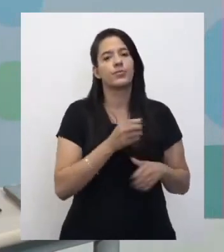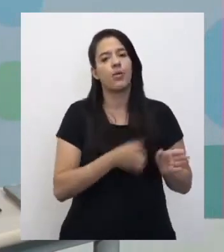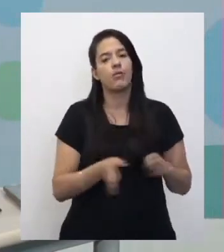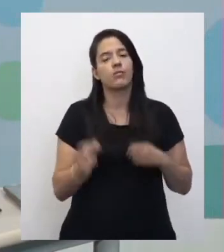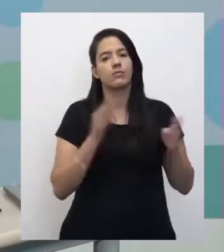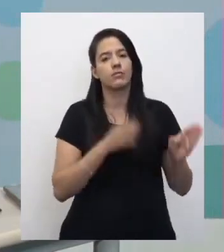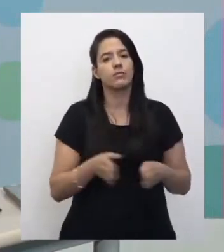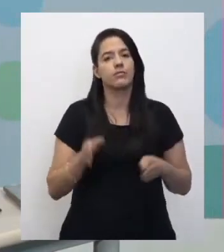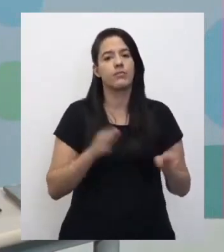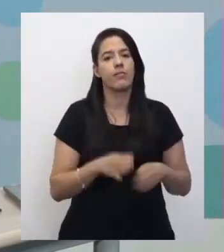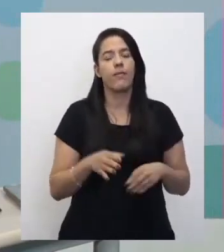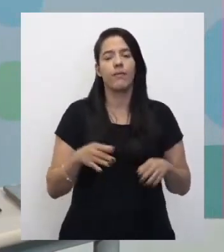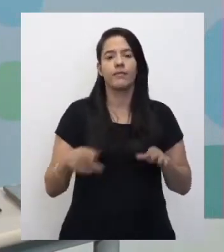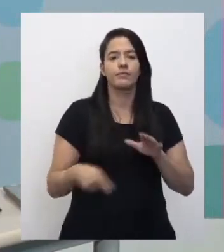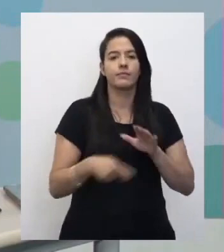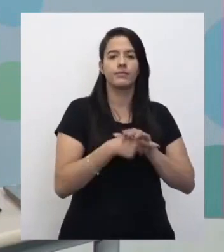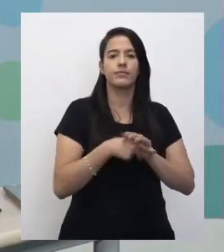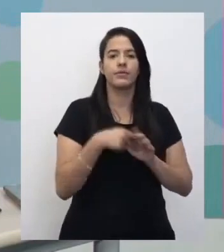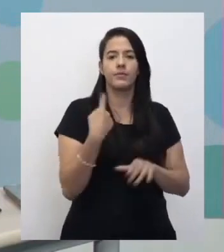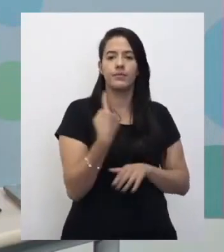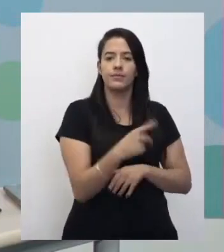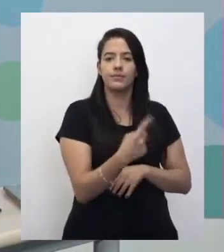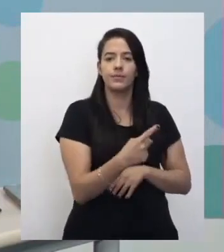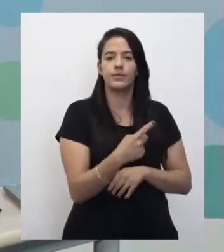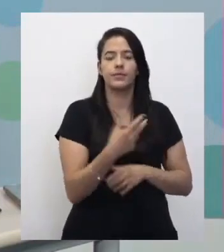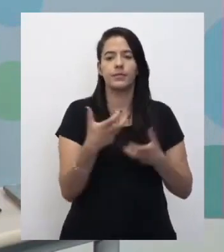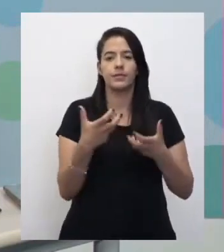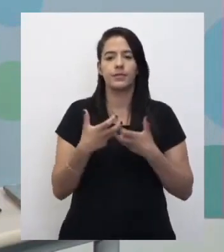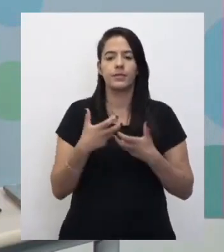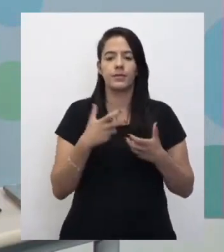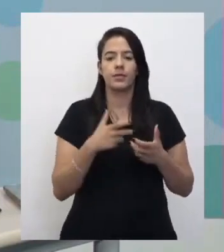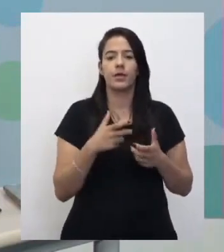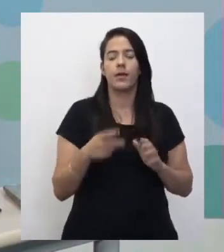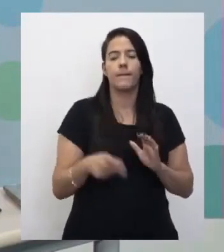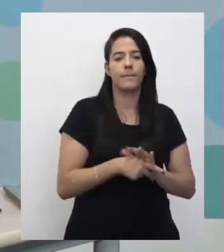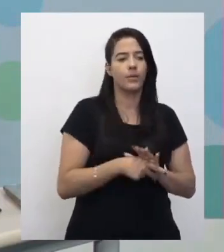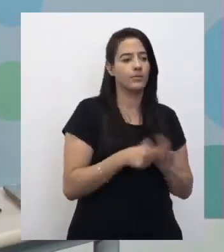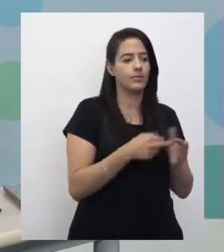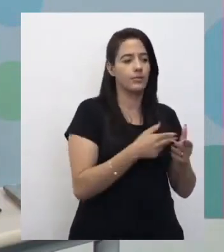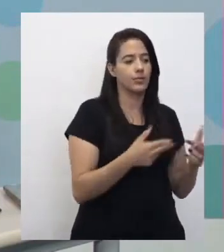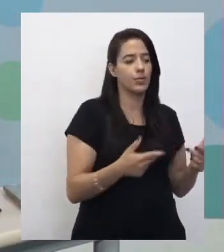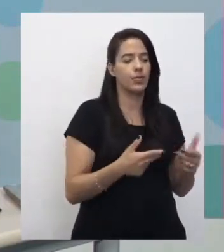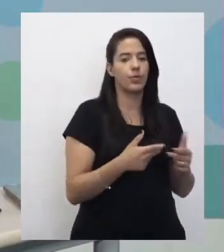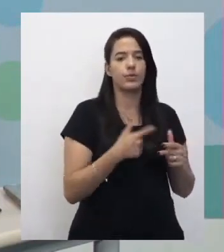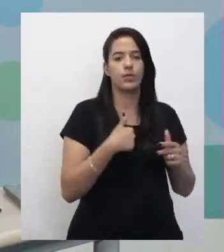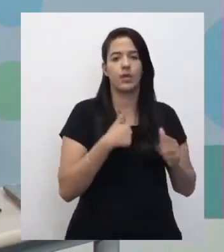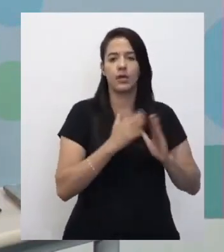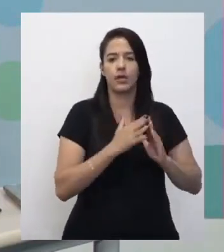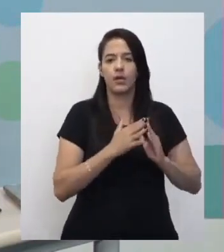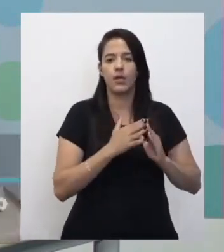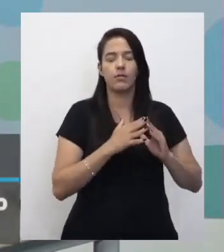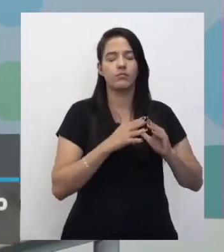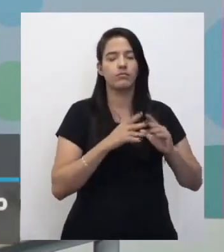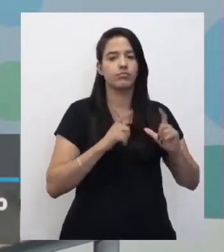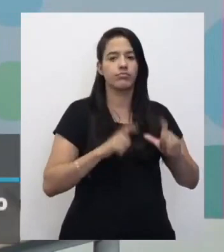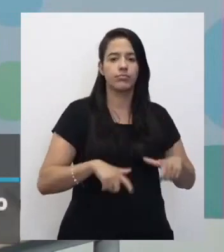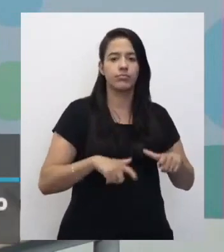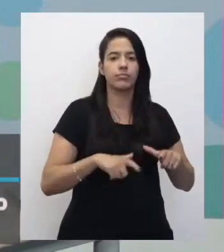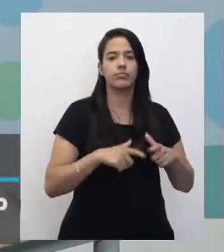produção. Ele é o dono do espaço físico da oficina, ele é dono das ferramentas, ele é dono da matéria-prima, ele que